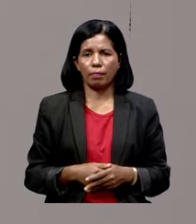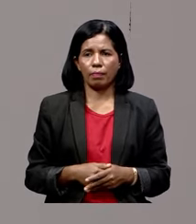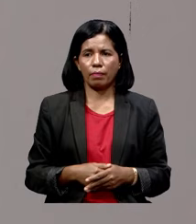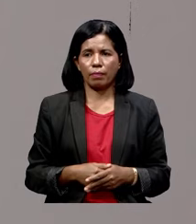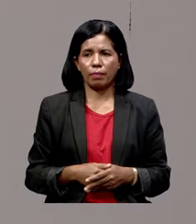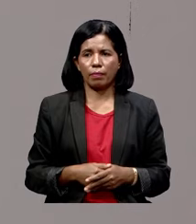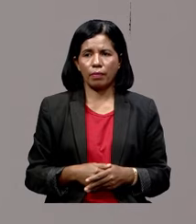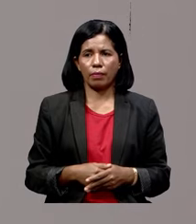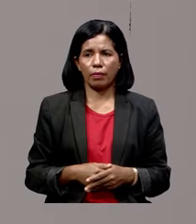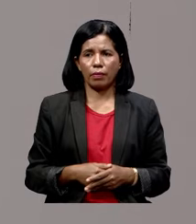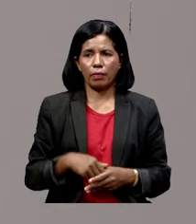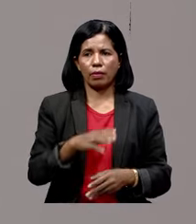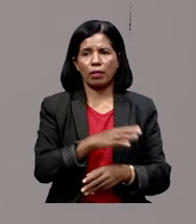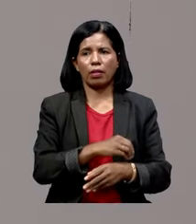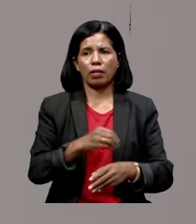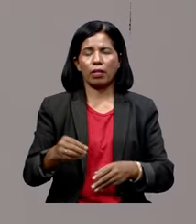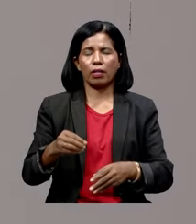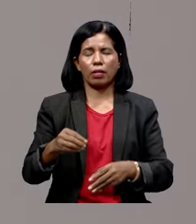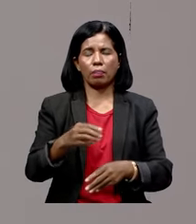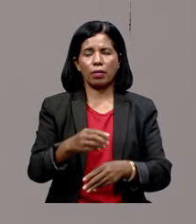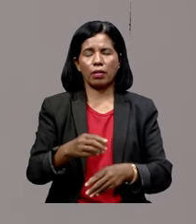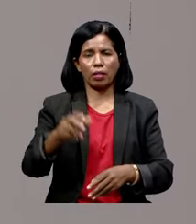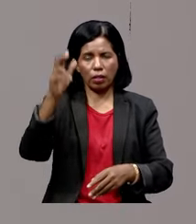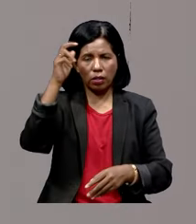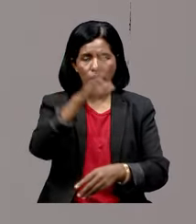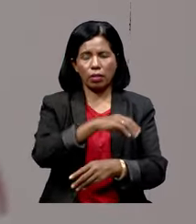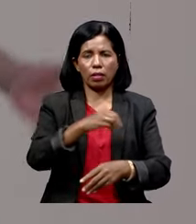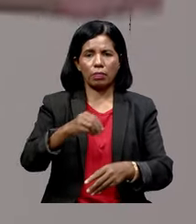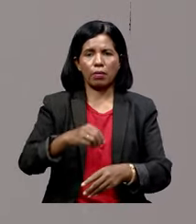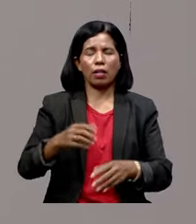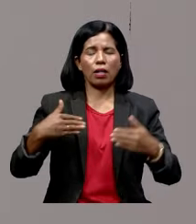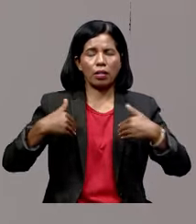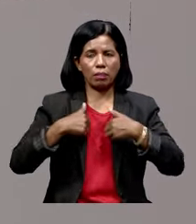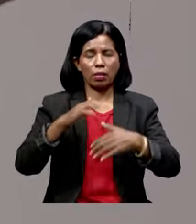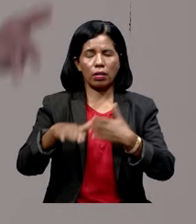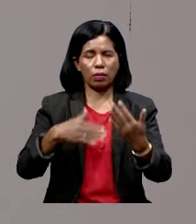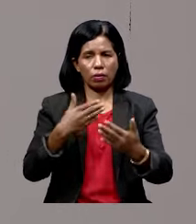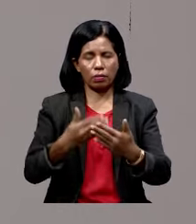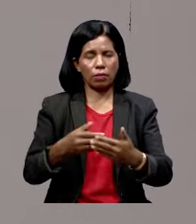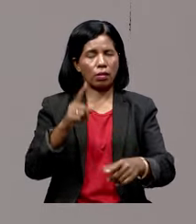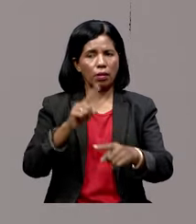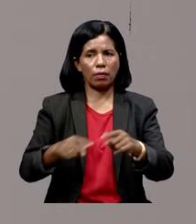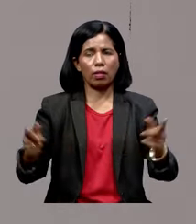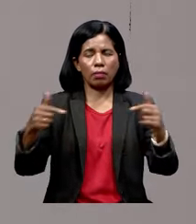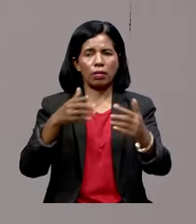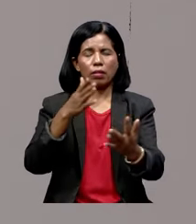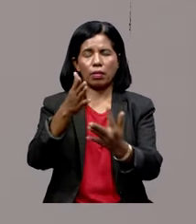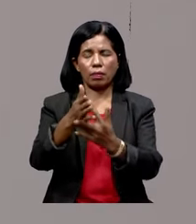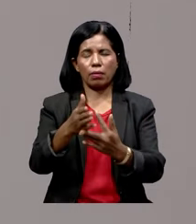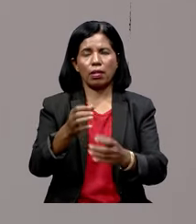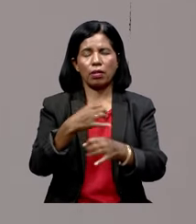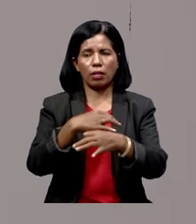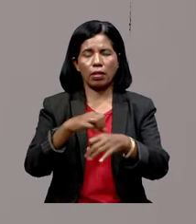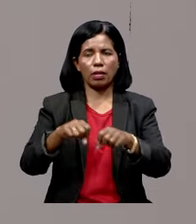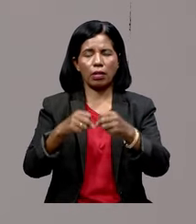que se cura, que se vive, que se faz, que se carau, onde lá vem a mãe, estraga dia,